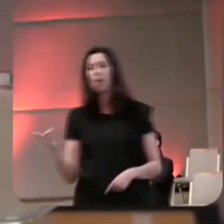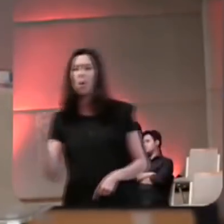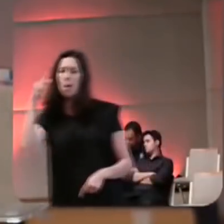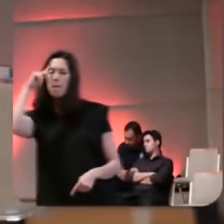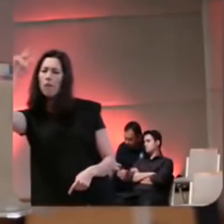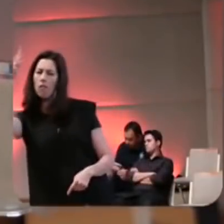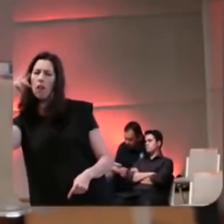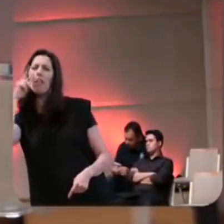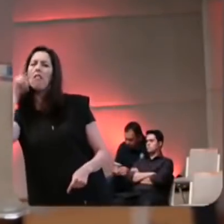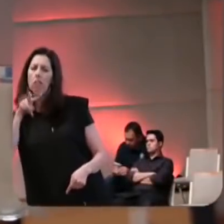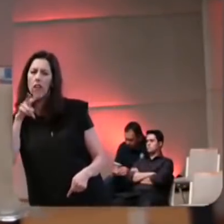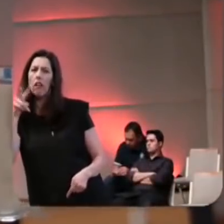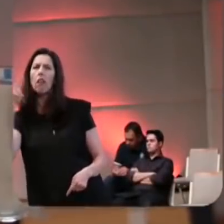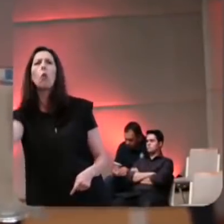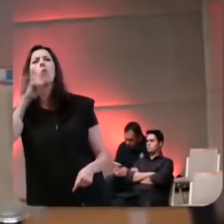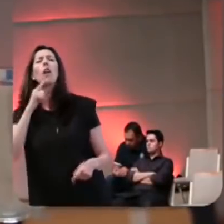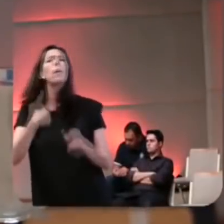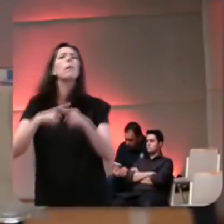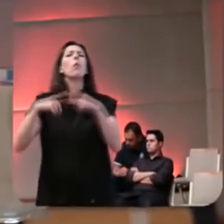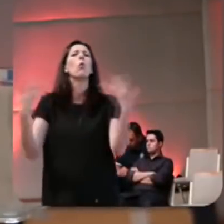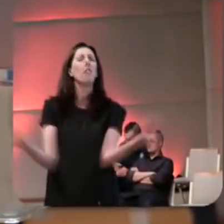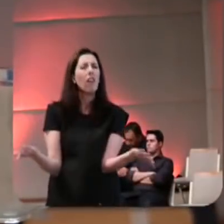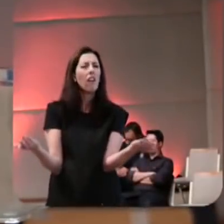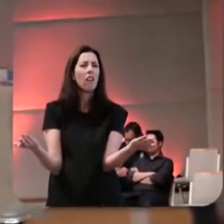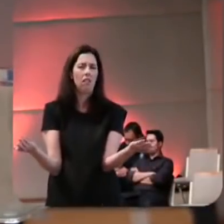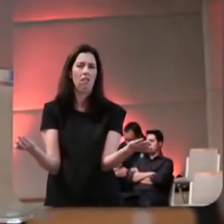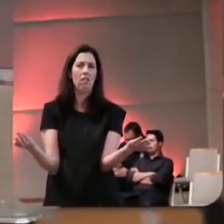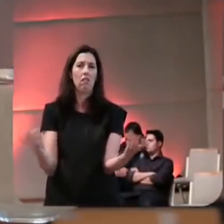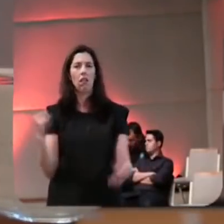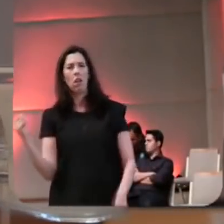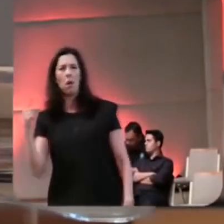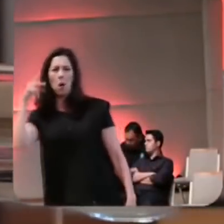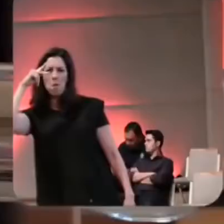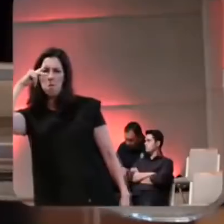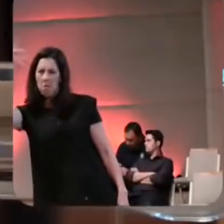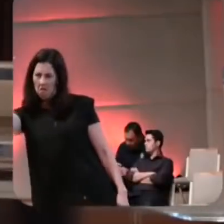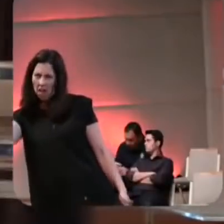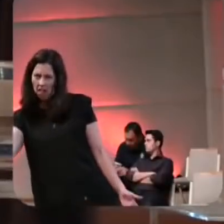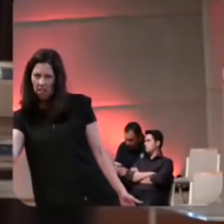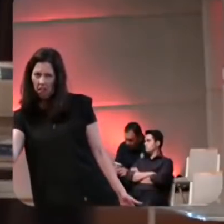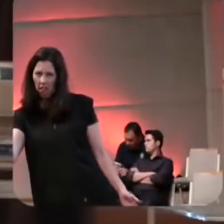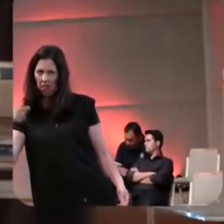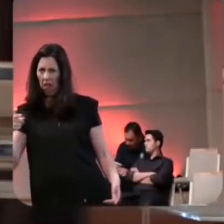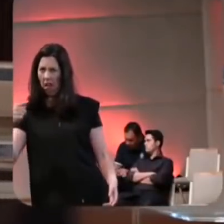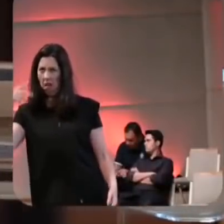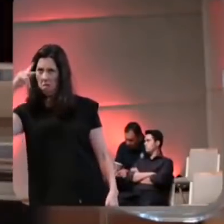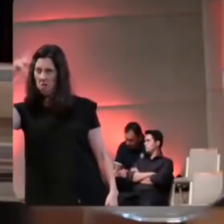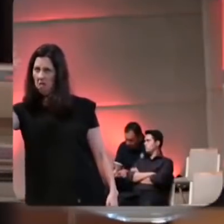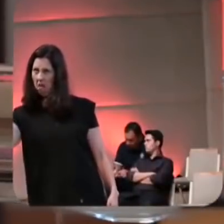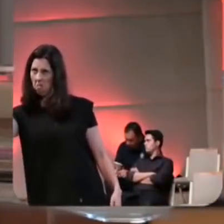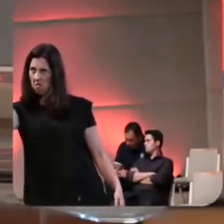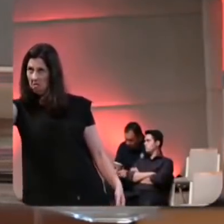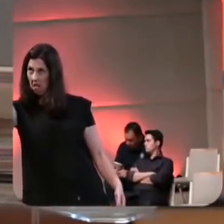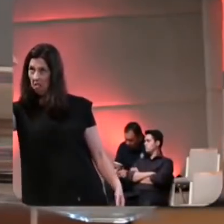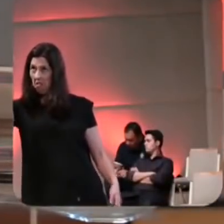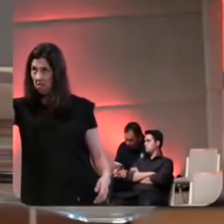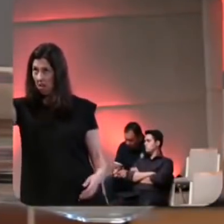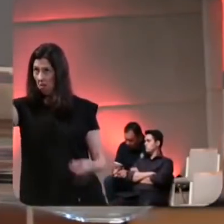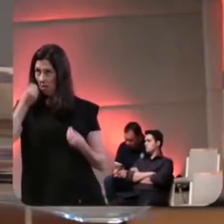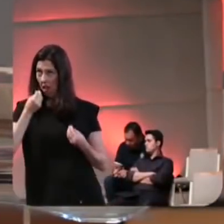de profeta que está ali com ele, eu vou descobrir que havia uma diferença entre eles.